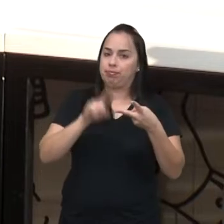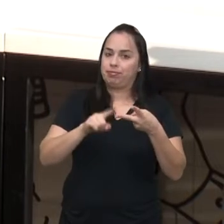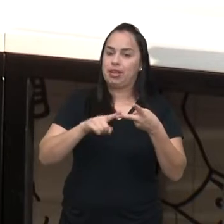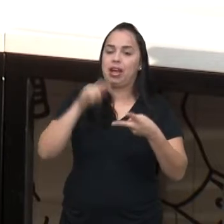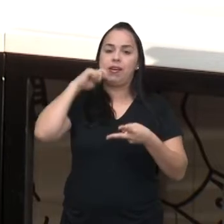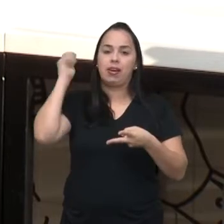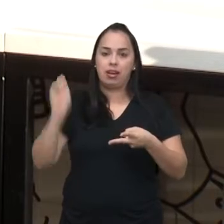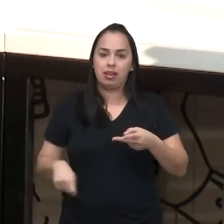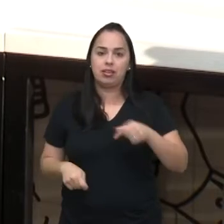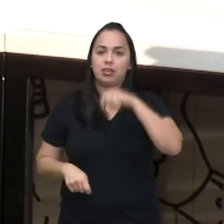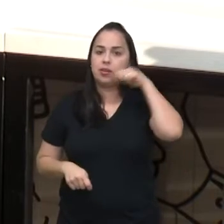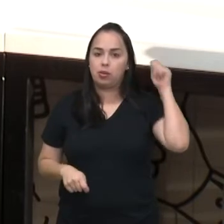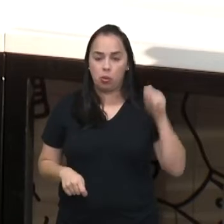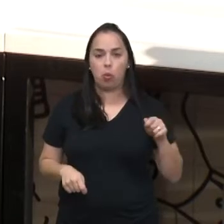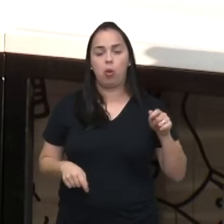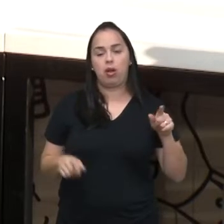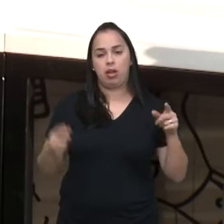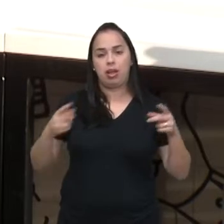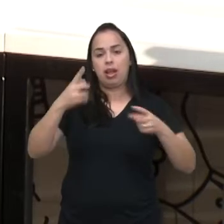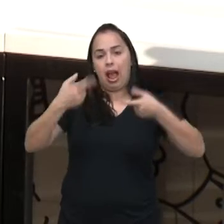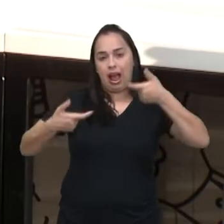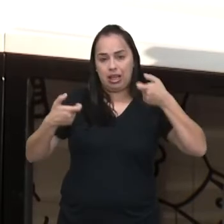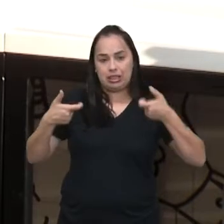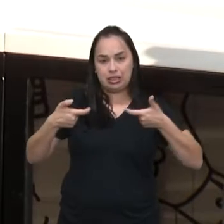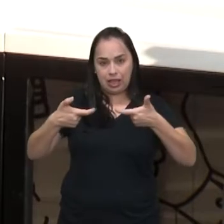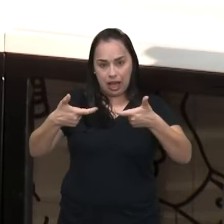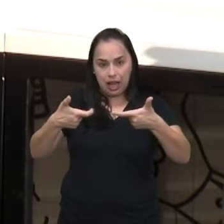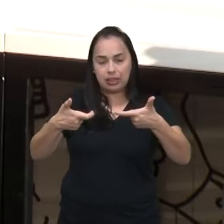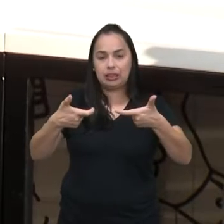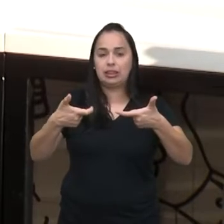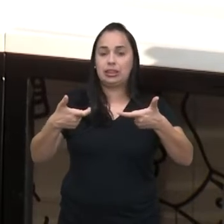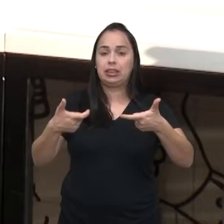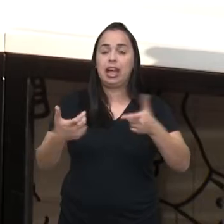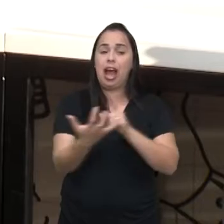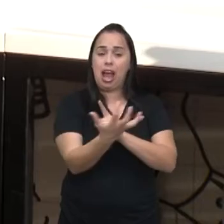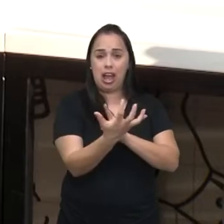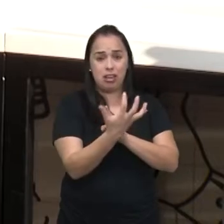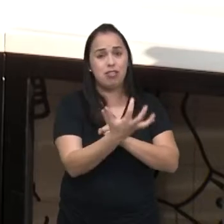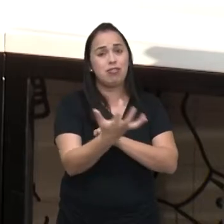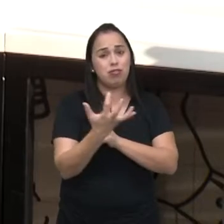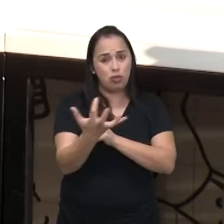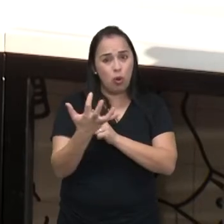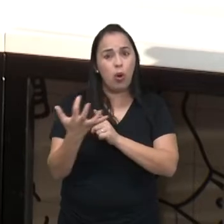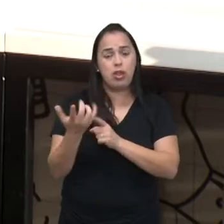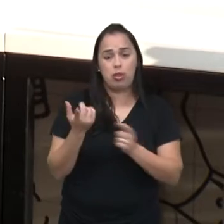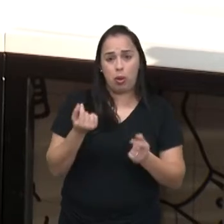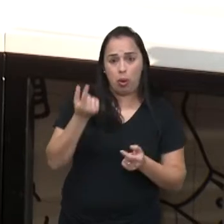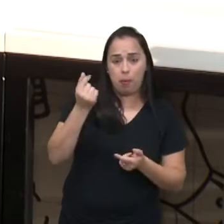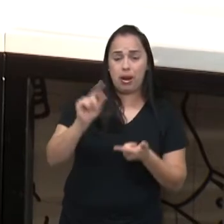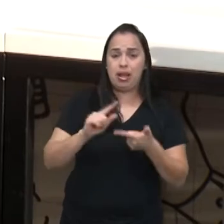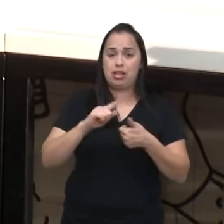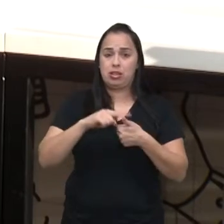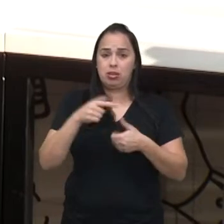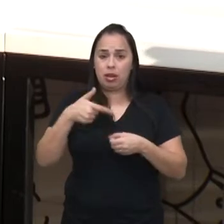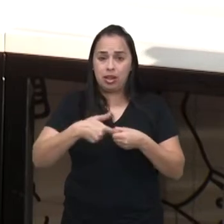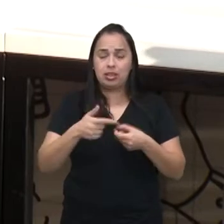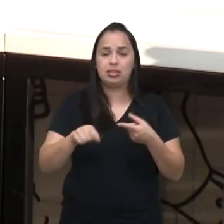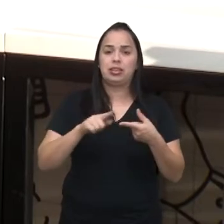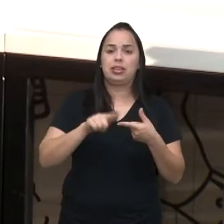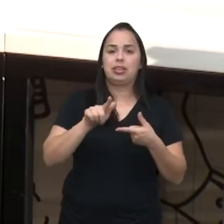guerra entre Rússia e Ucrânia que afetou drasticamente o preço aí das commodities estão